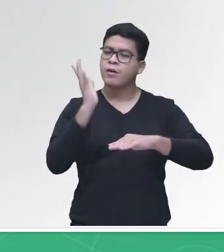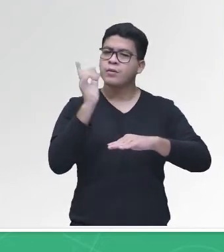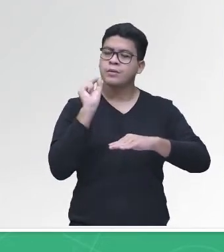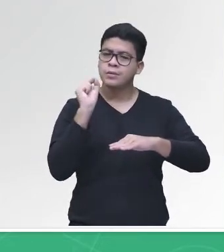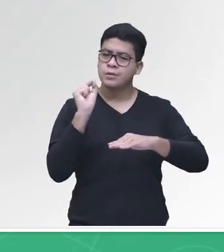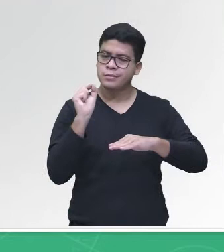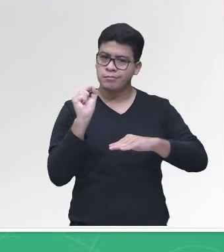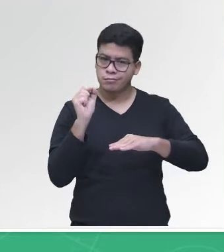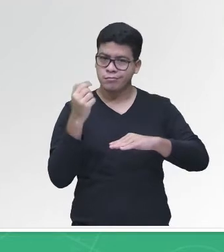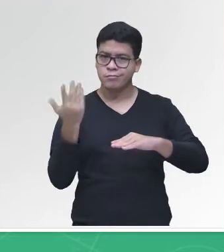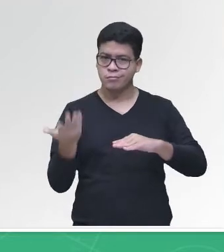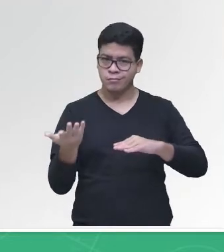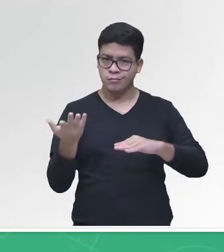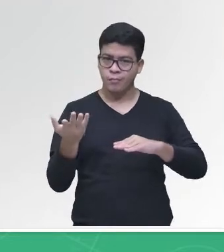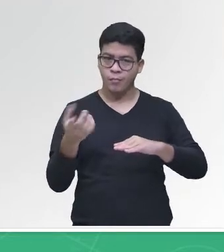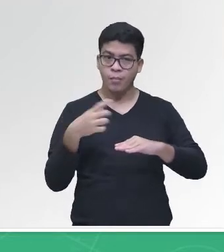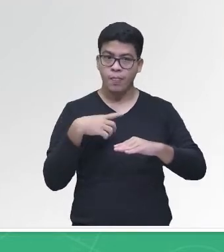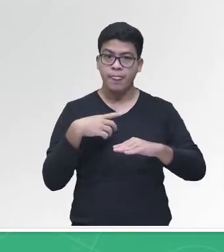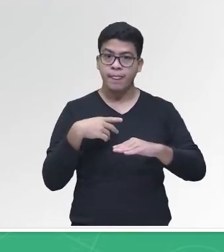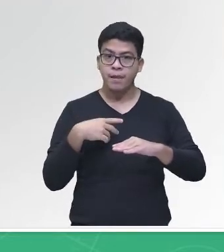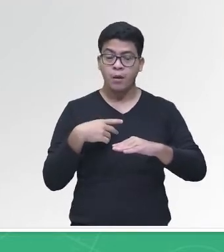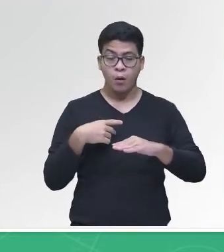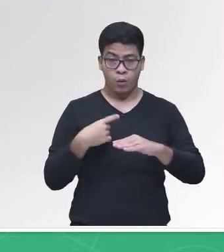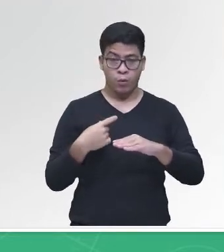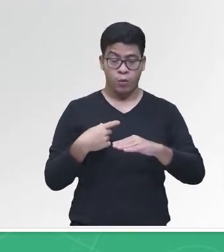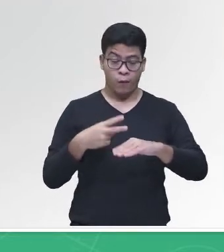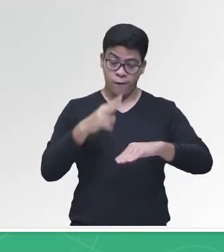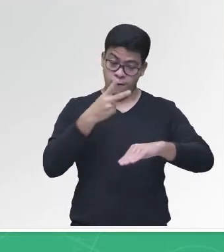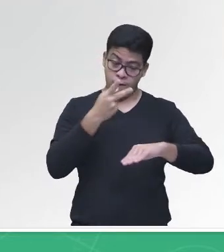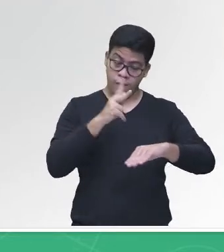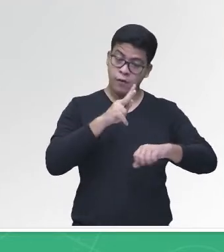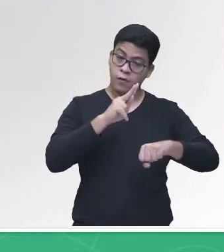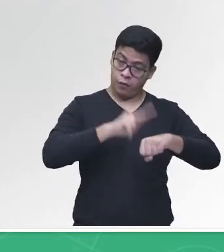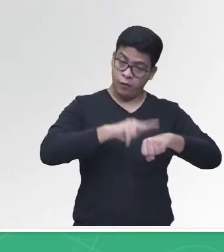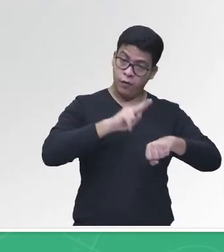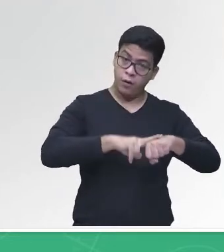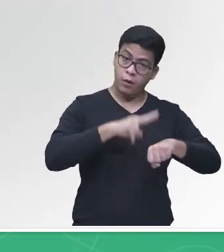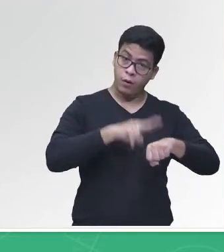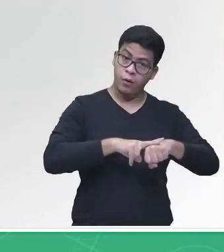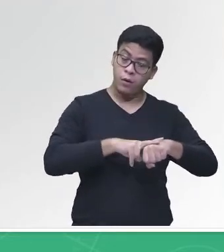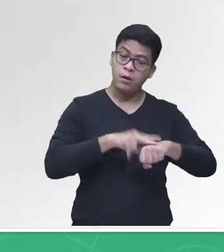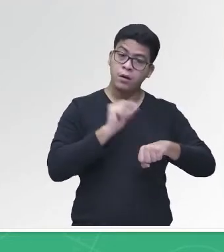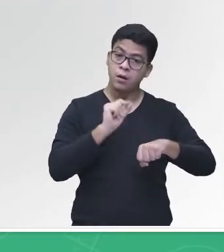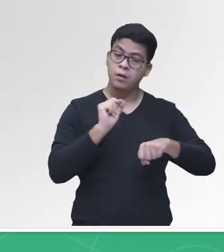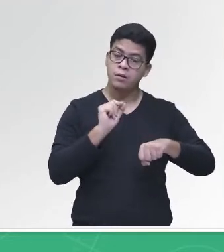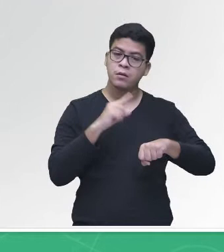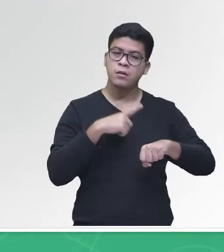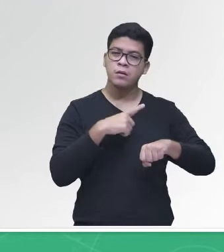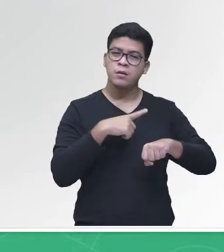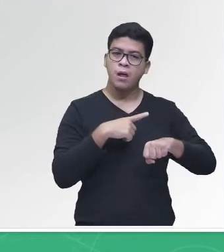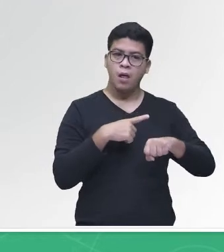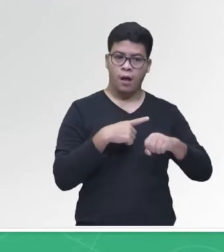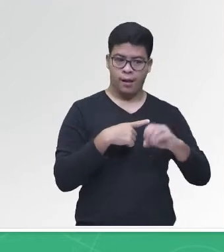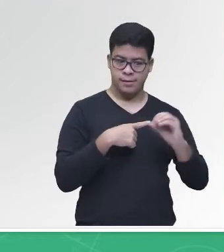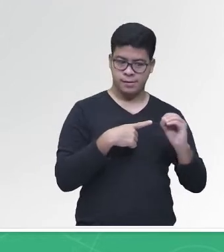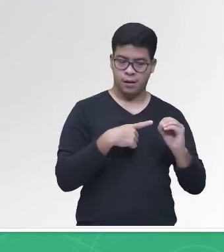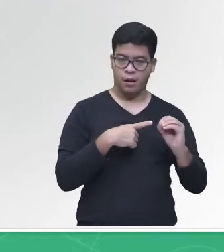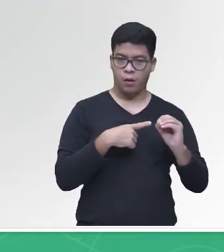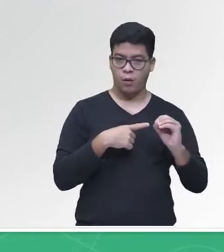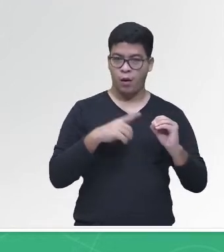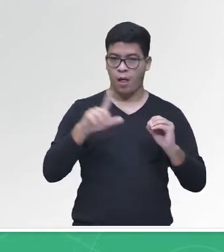condição inicial é você ter o quê? Essas condições iniciais, você terá 2